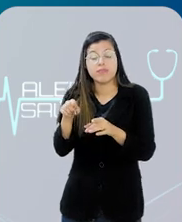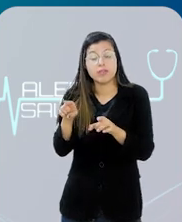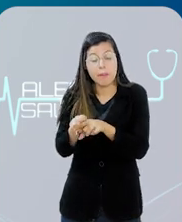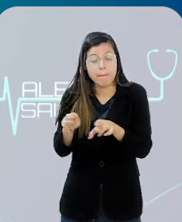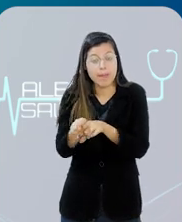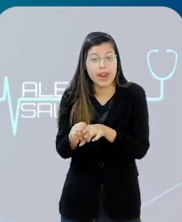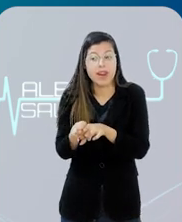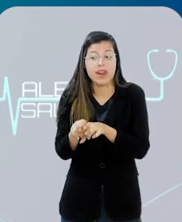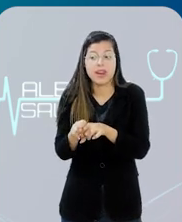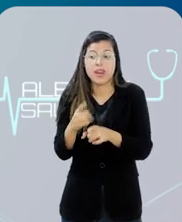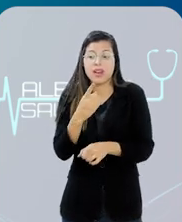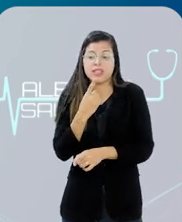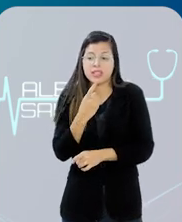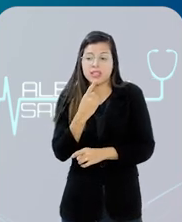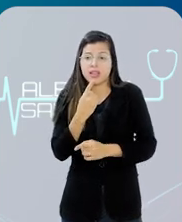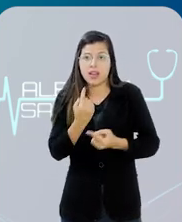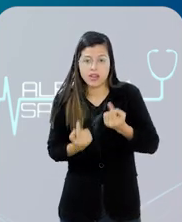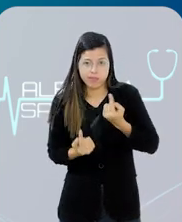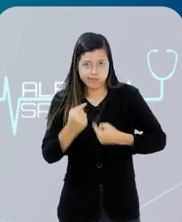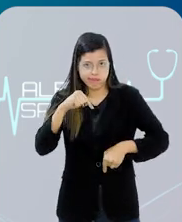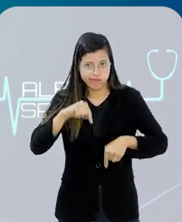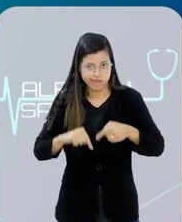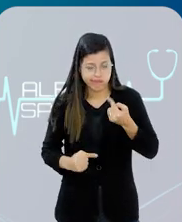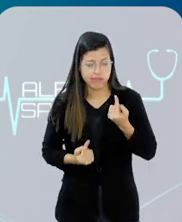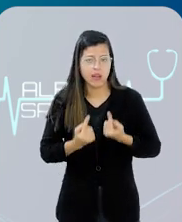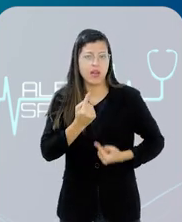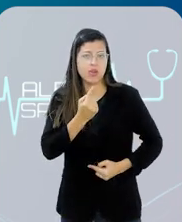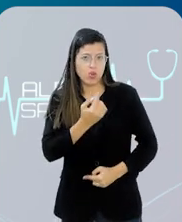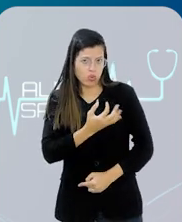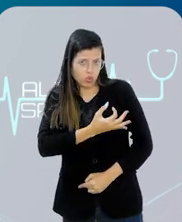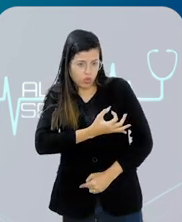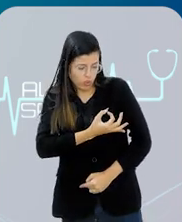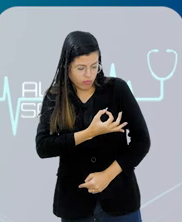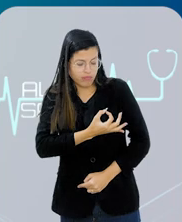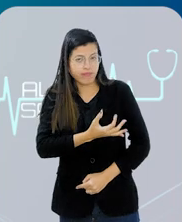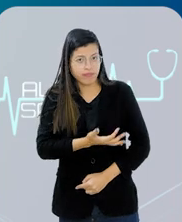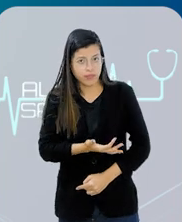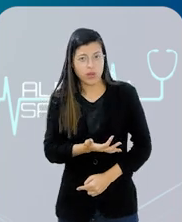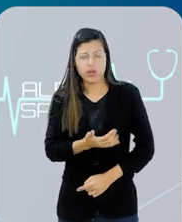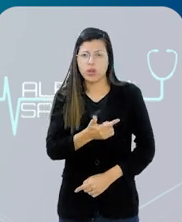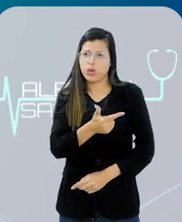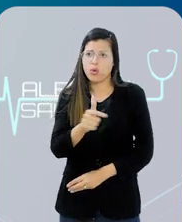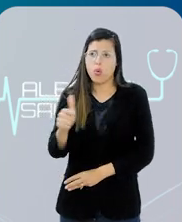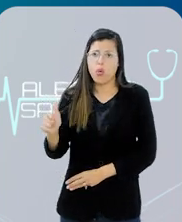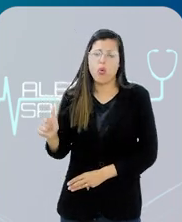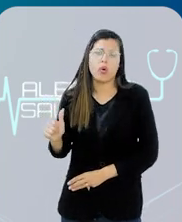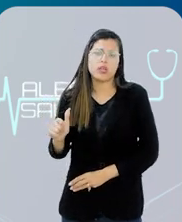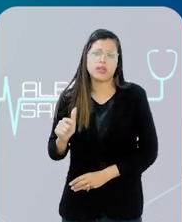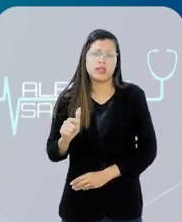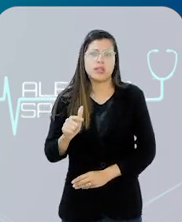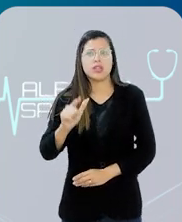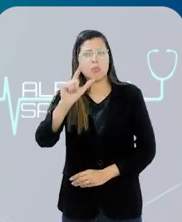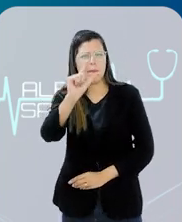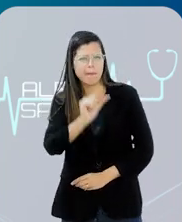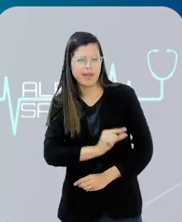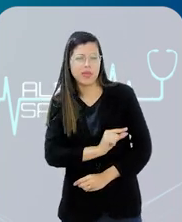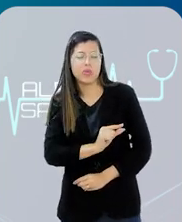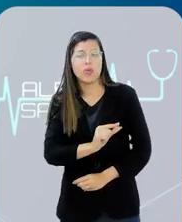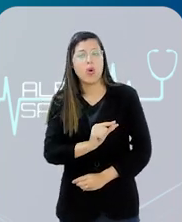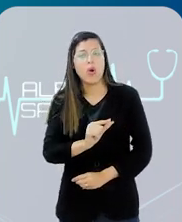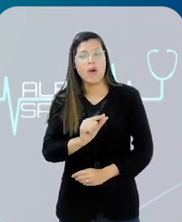vascularização do próprio complexo areolo-papilar, do próprio bico do peito, como outras, numa redução menor, onde a gente